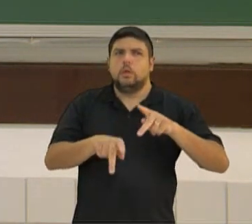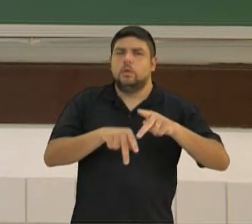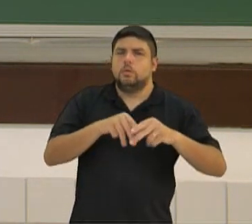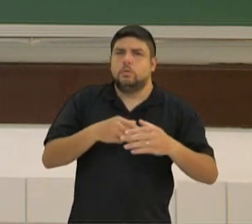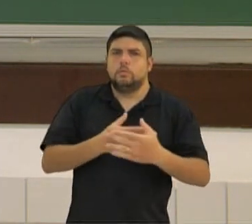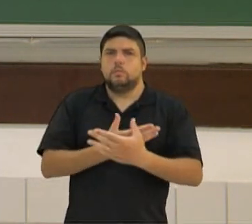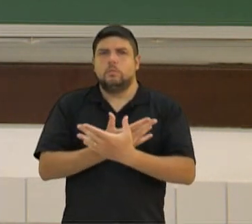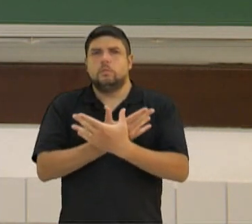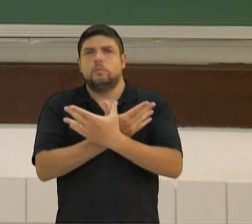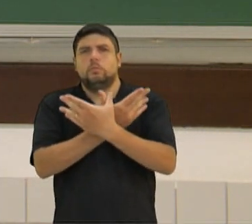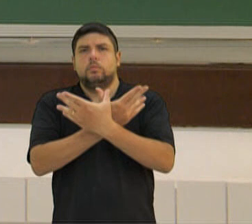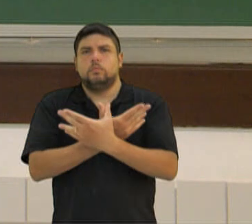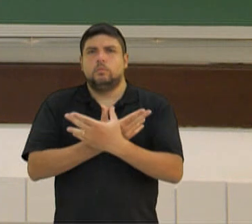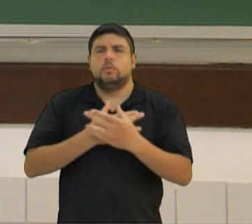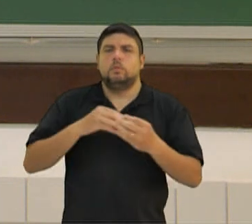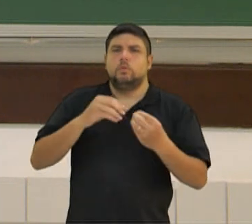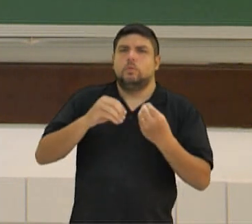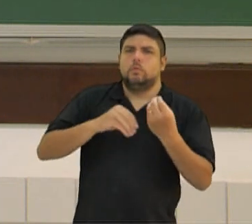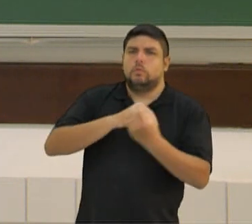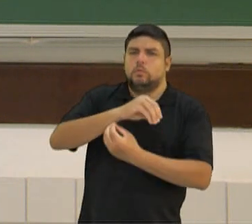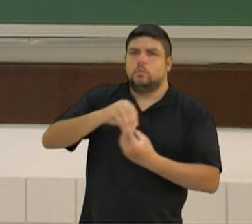vocês estão observando